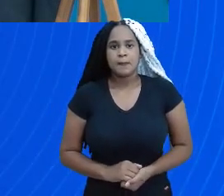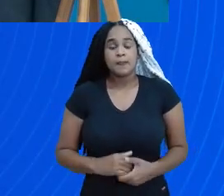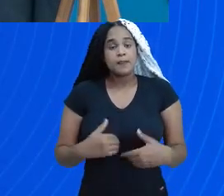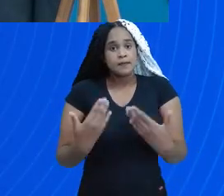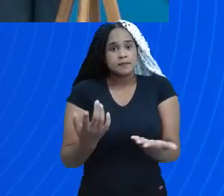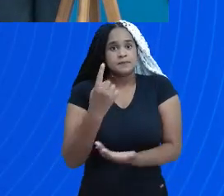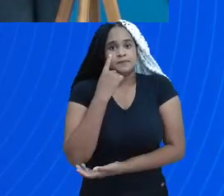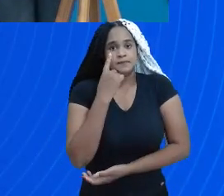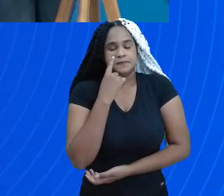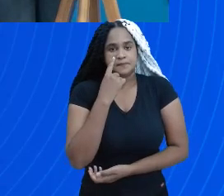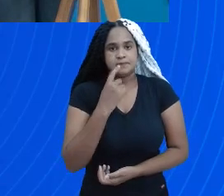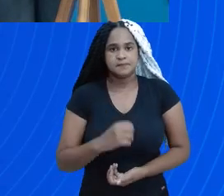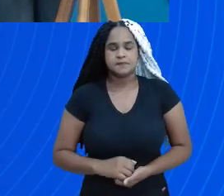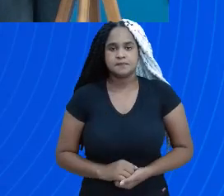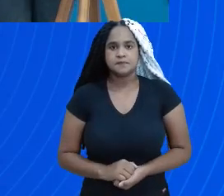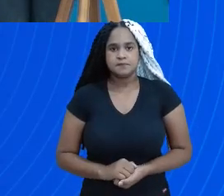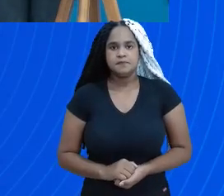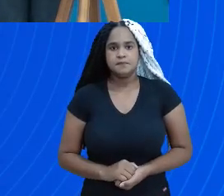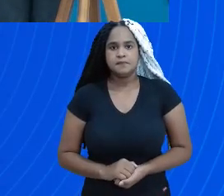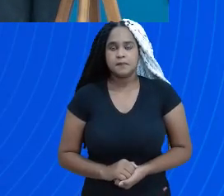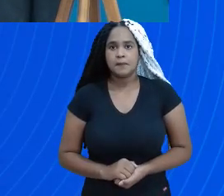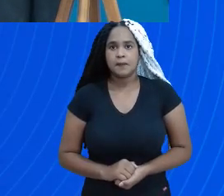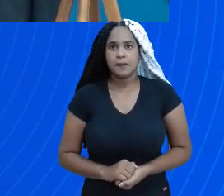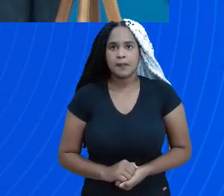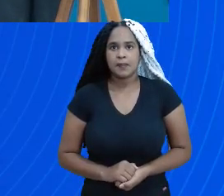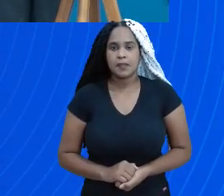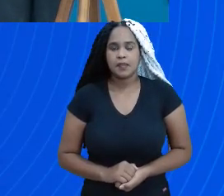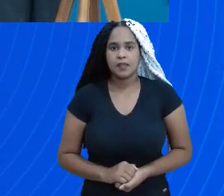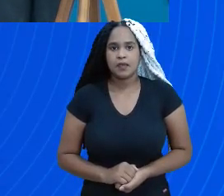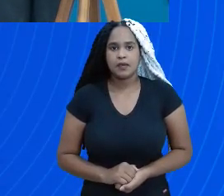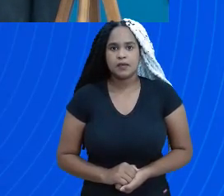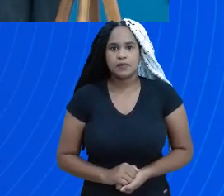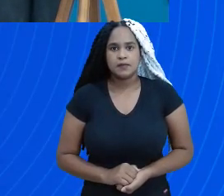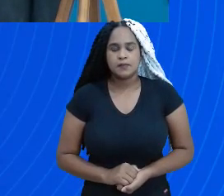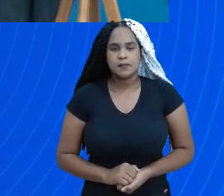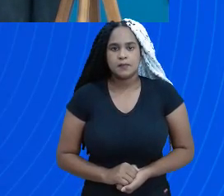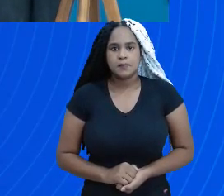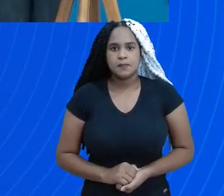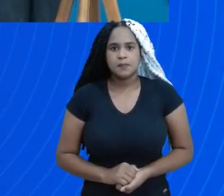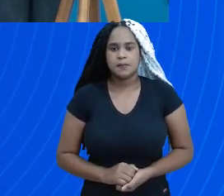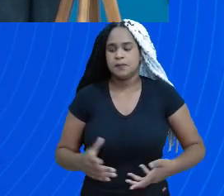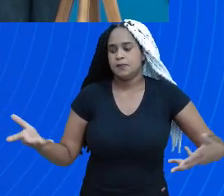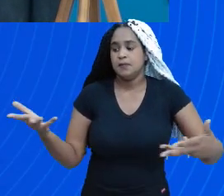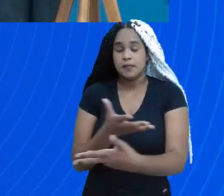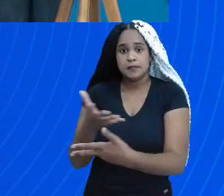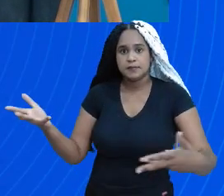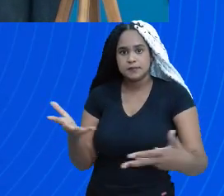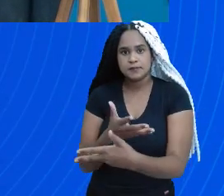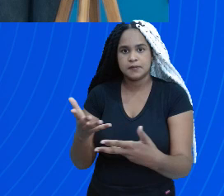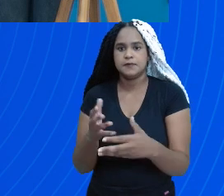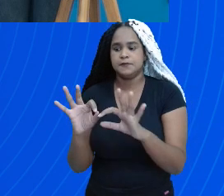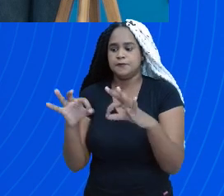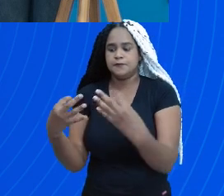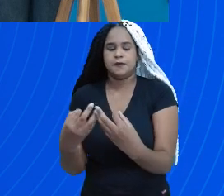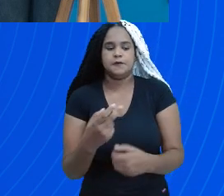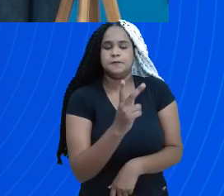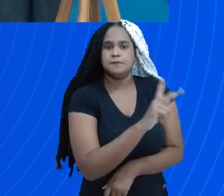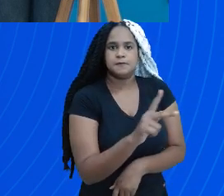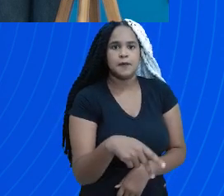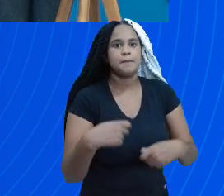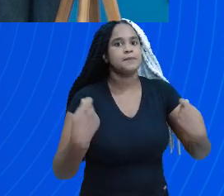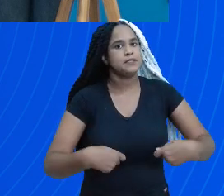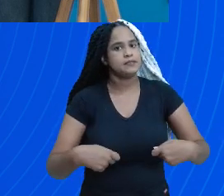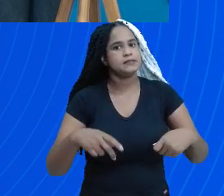Então, esse modelo dinâmico de relacionamento entre os pais e os professores, ele precisa ser contínuo, né?